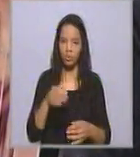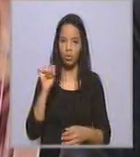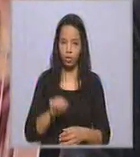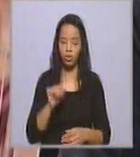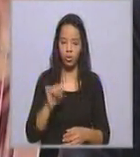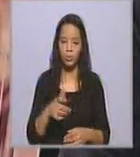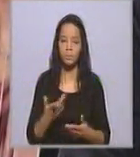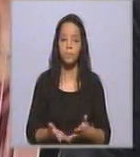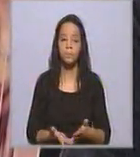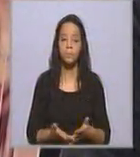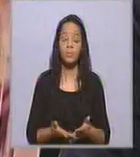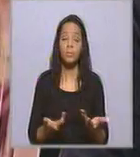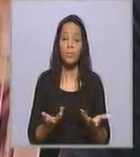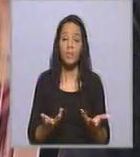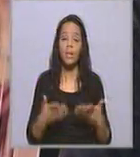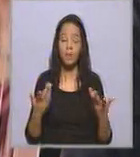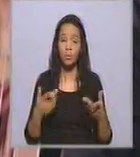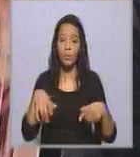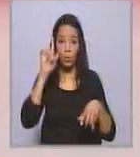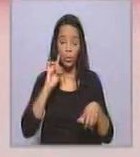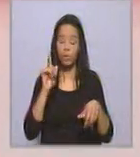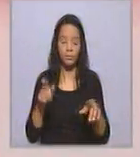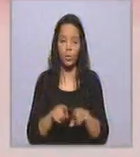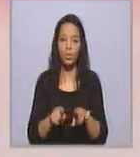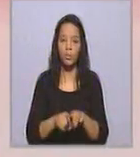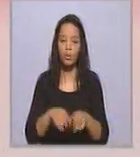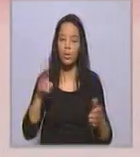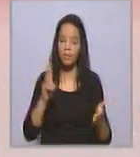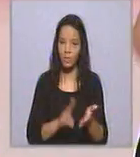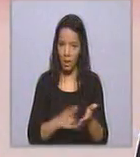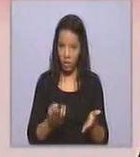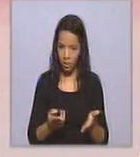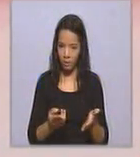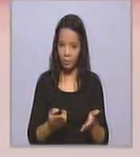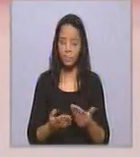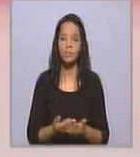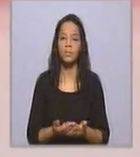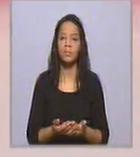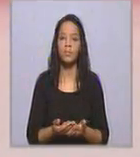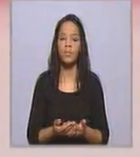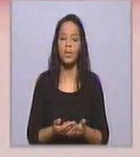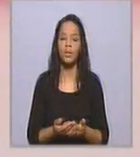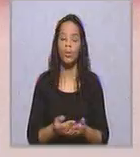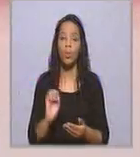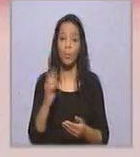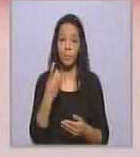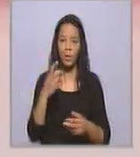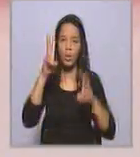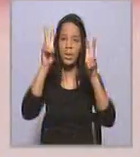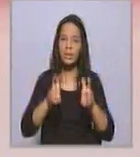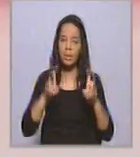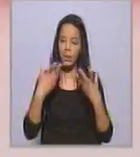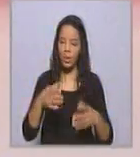para este tipo de iniciativa. Muito bem. E basicamente... Portanto, os Irmãos Verdade, só para nós fazermos a ligação, fizeram aquele... O primeiro tema que cantaram aqui, que foi...